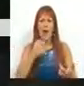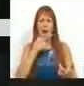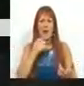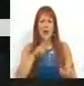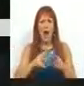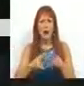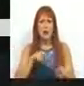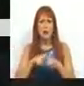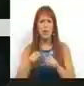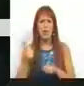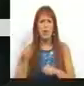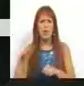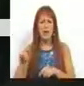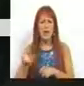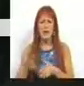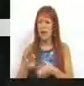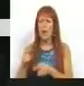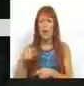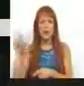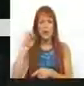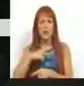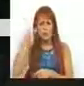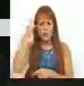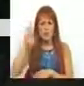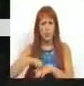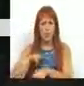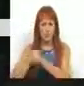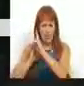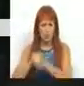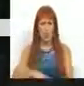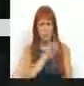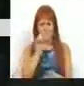alguma alteração de política do BCE, gostava de ouvir também o seu pensamento sobre o assunto.